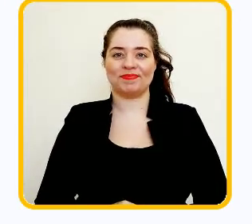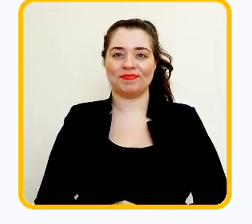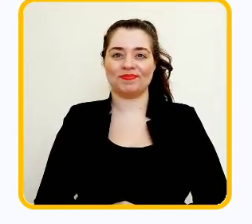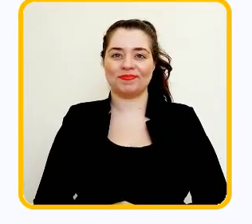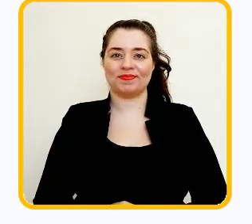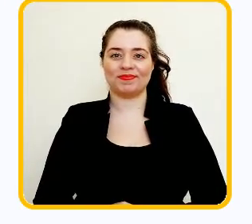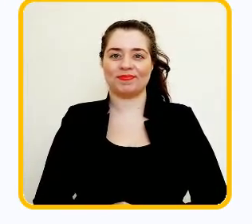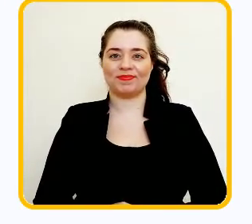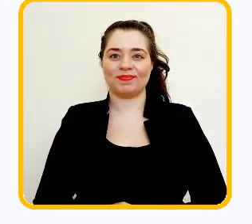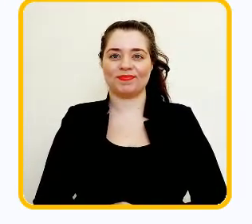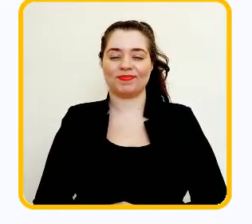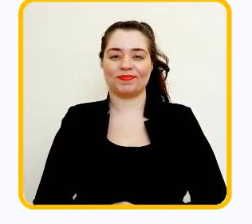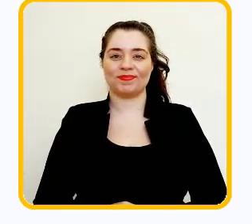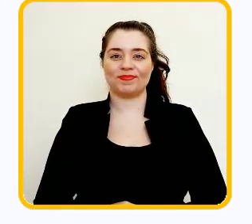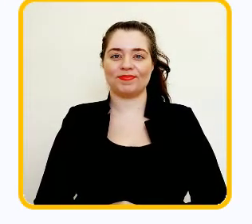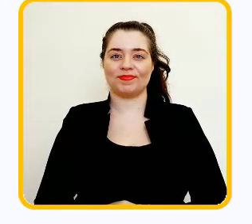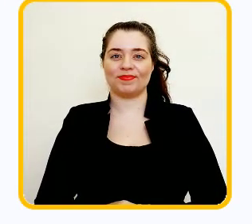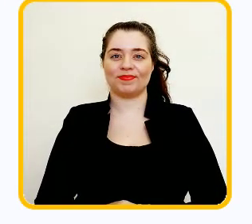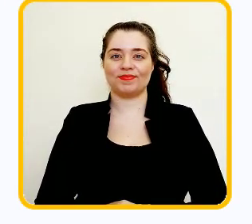encontrá-la.